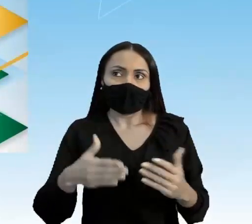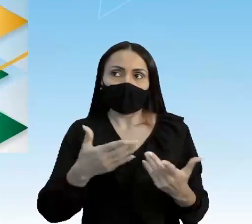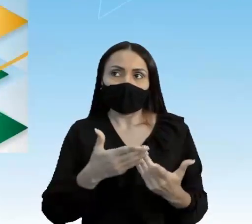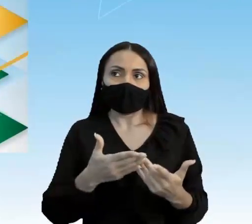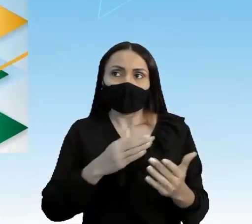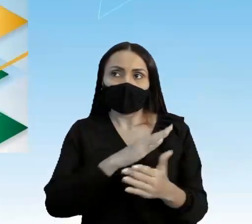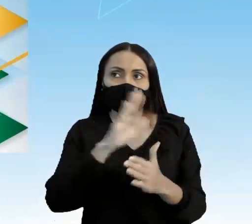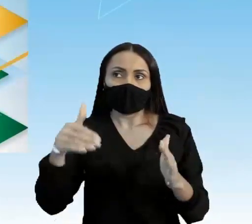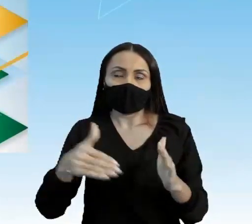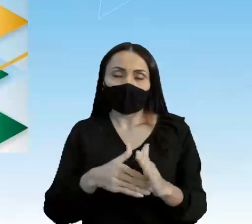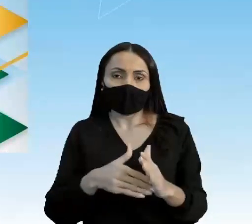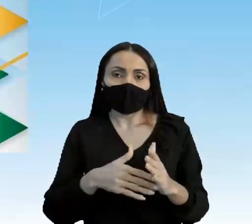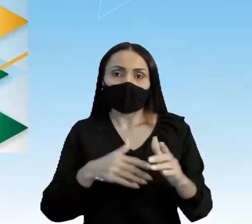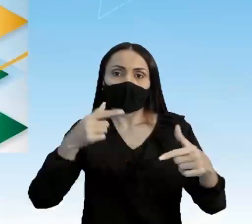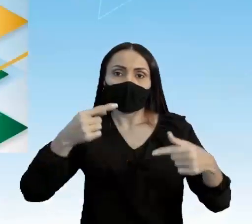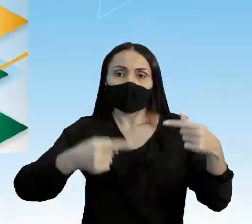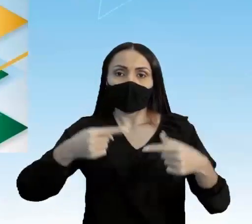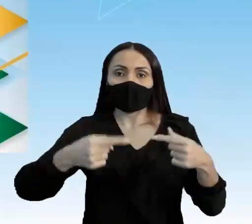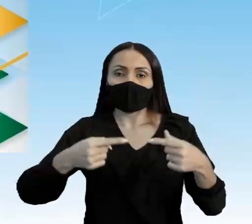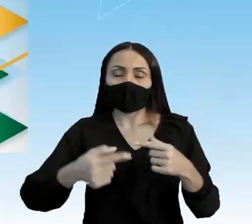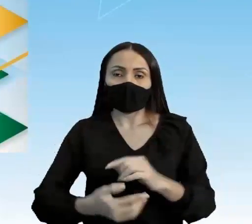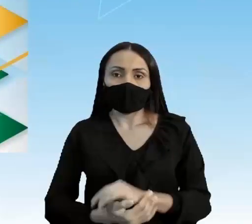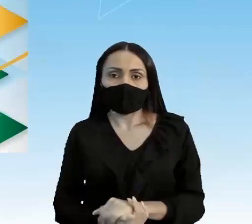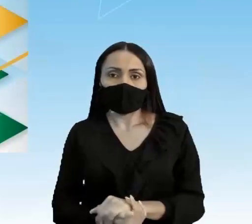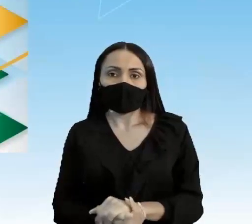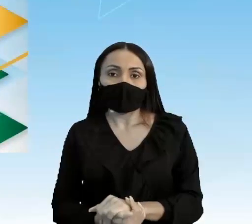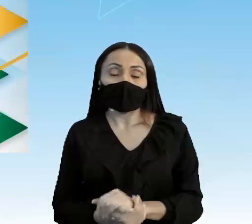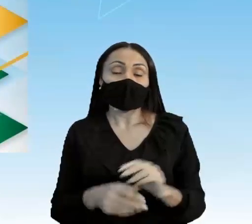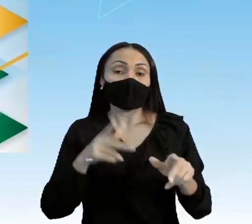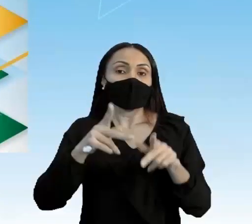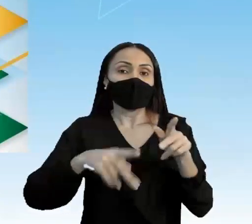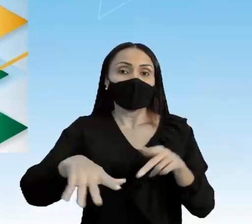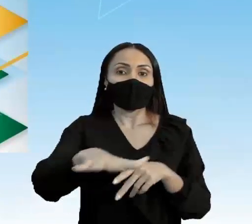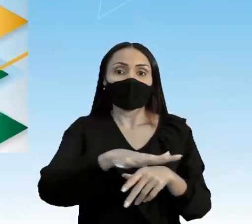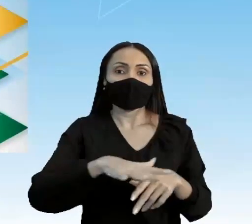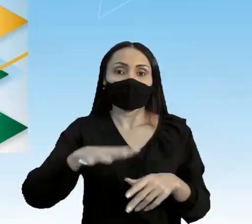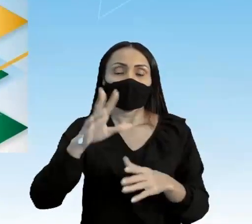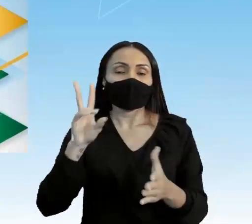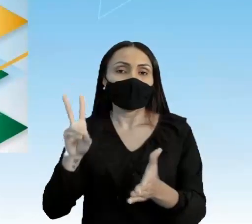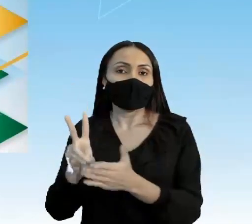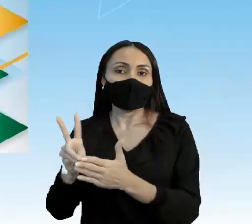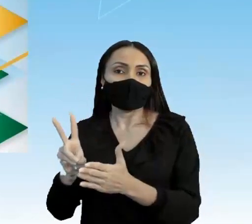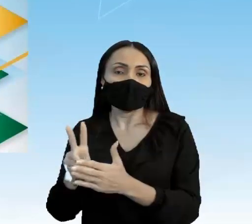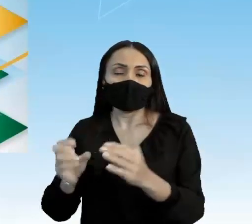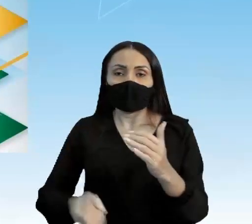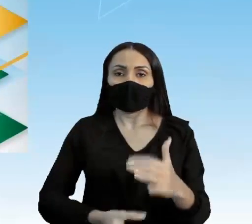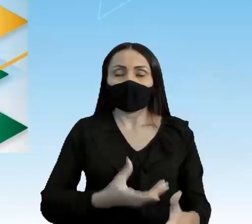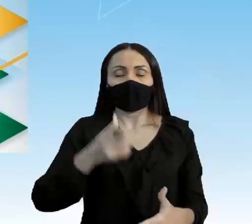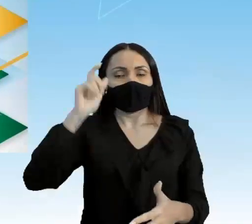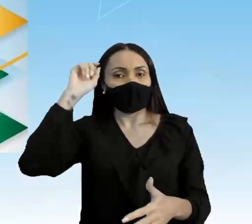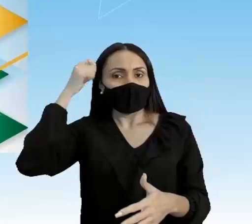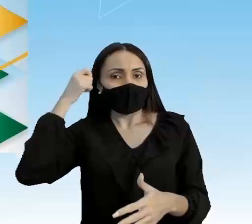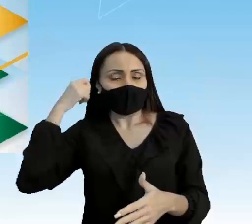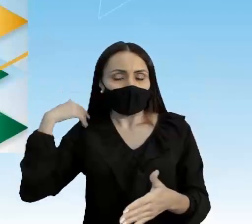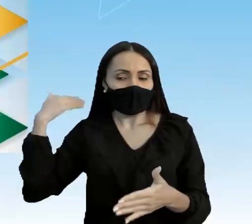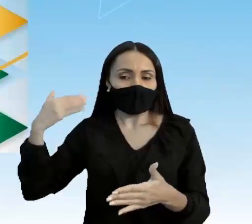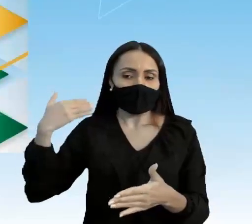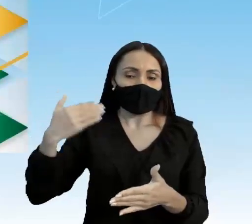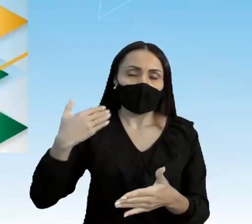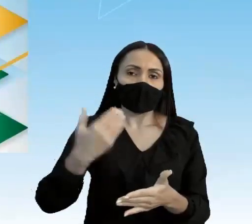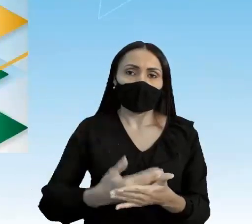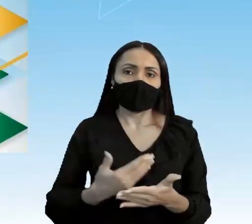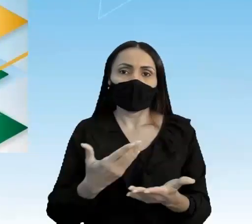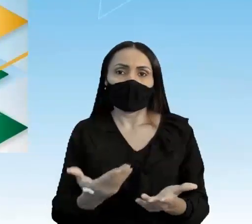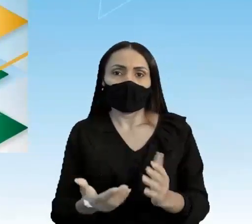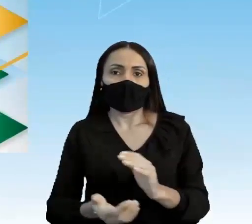e a participação política. Então, os povos indígenas de origem africana e seus descendentes